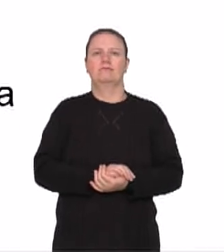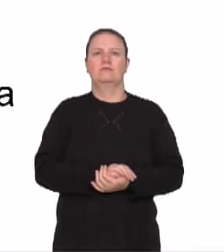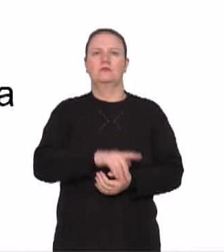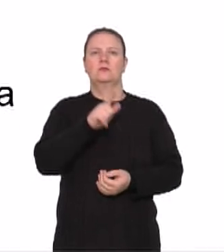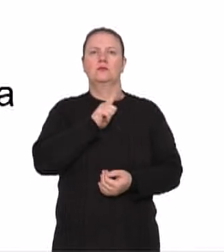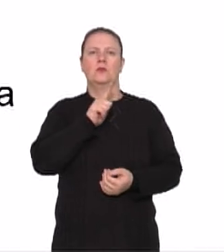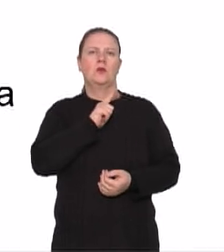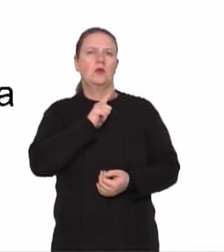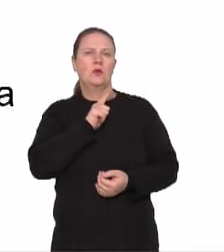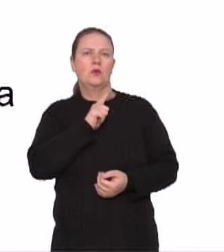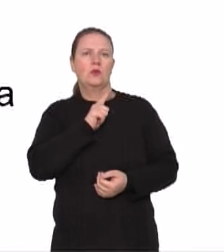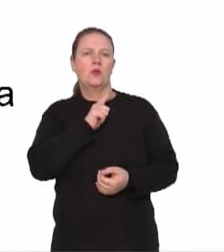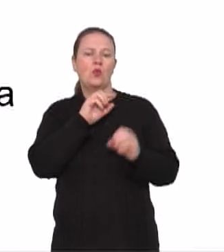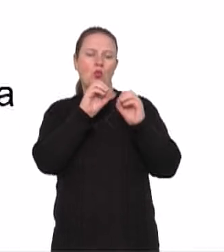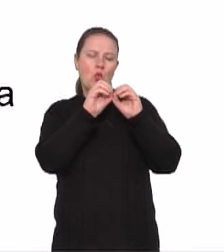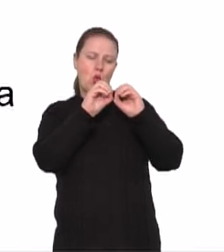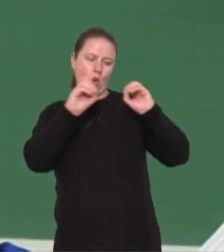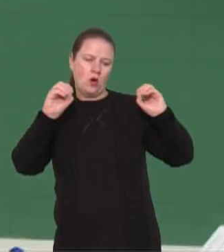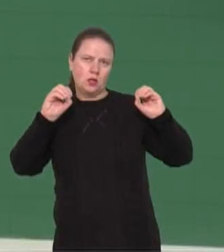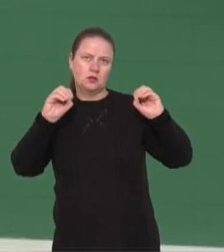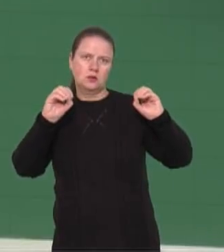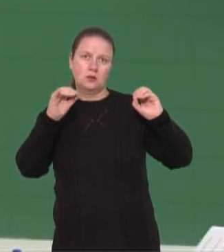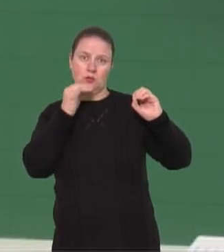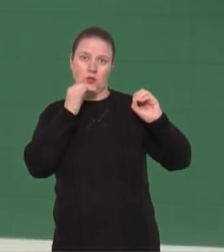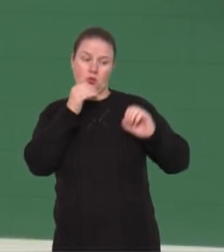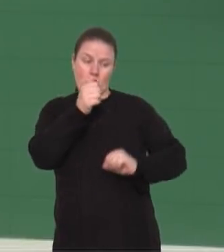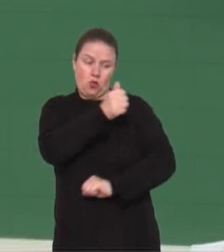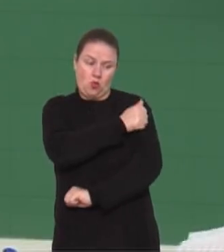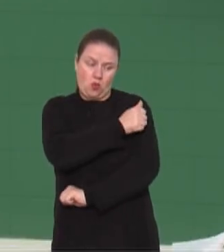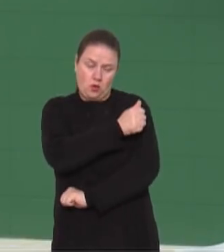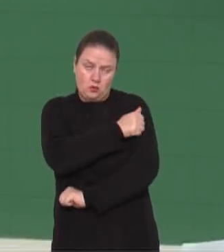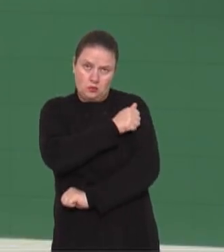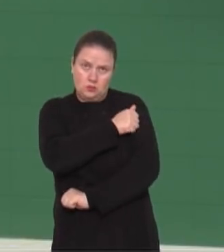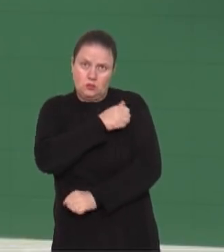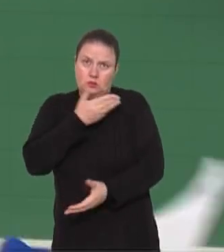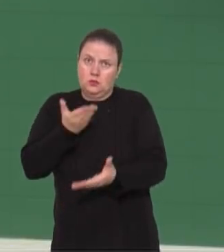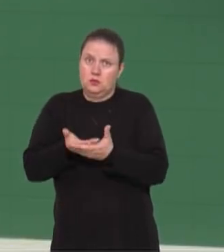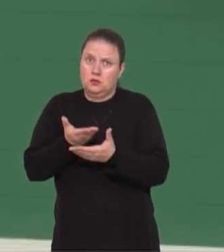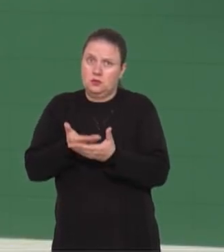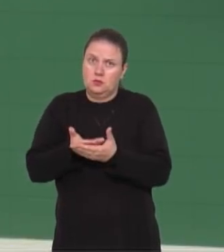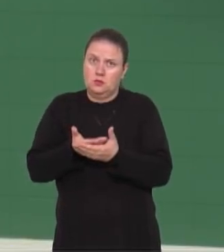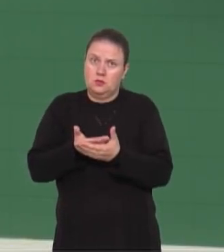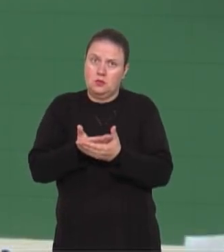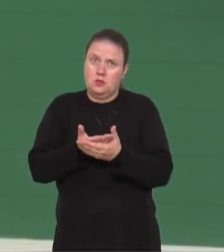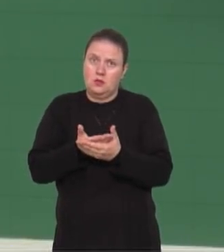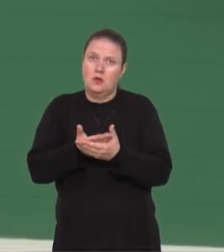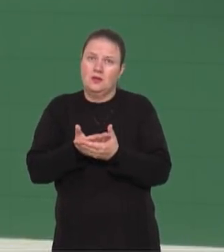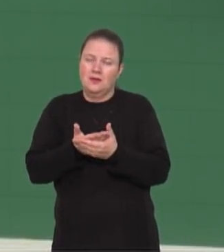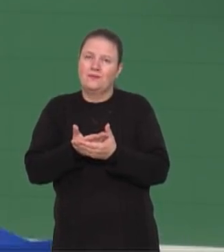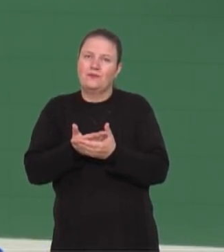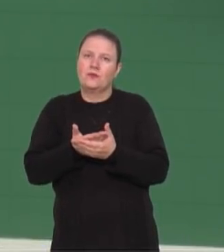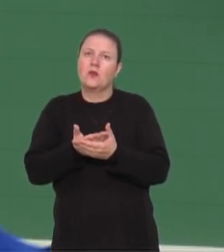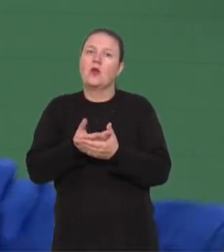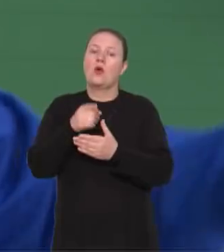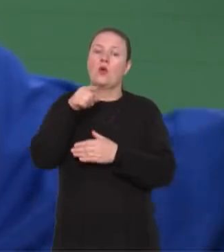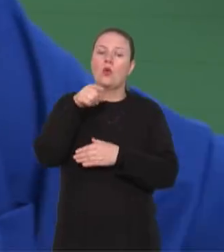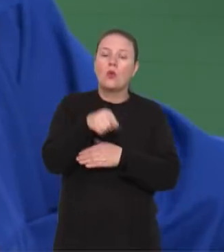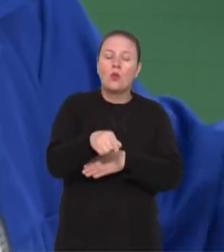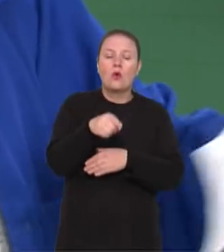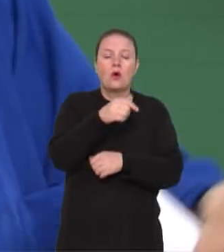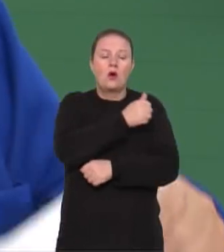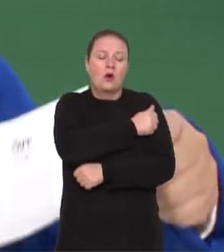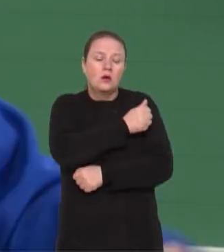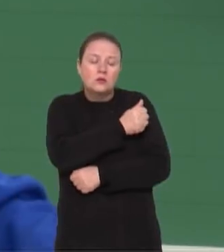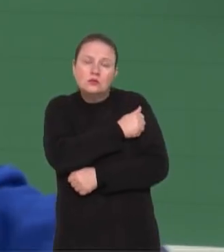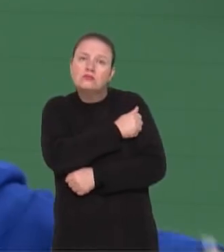ele tem uma oração, né? Se eu disser o aluno estuda, por exemplo, estudar é uma oração. O aluno faz os